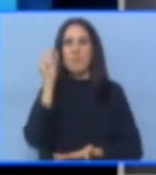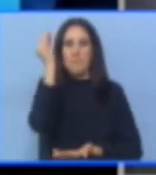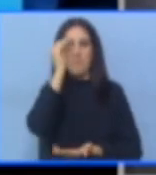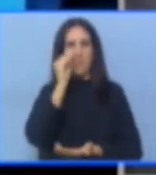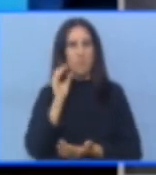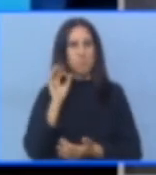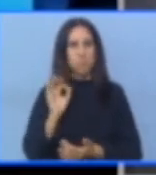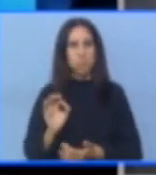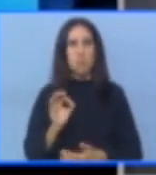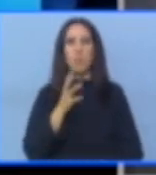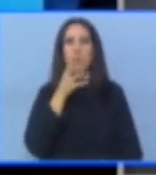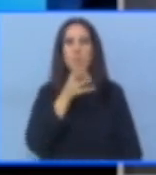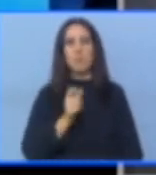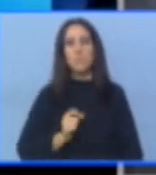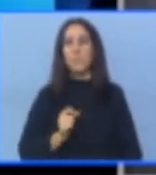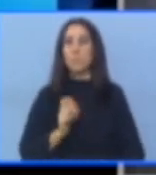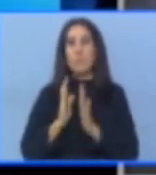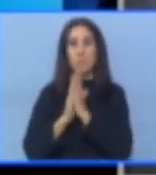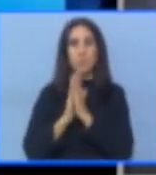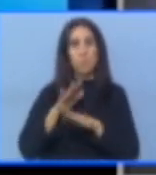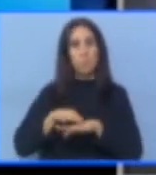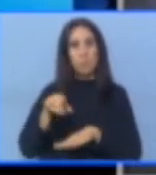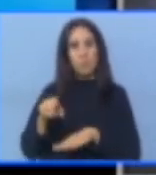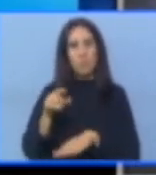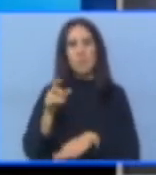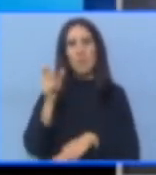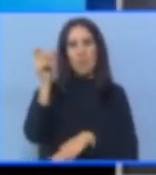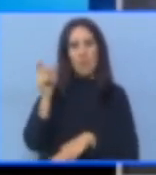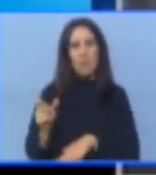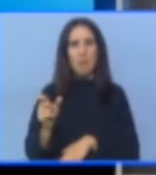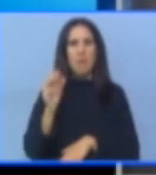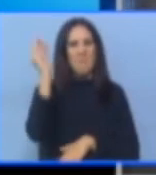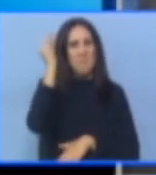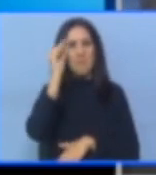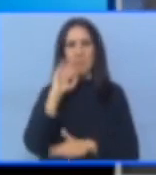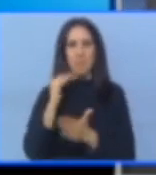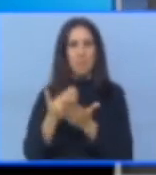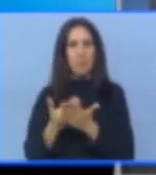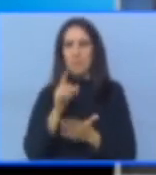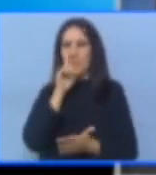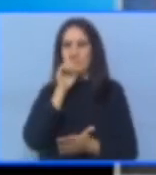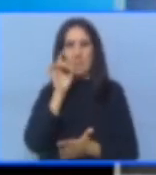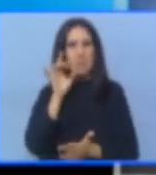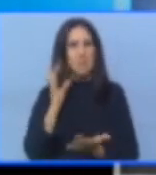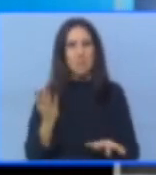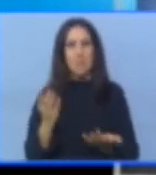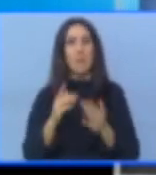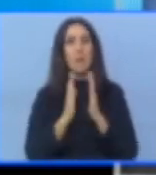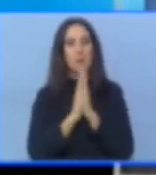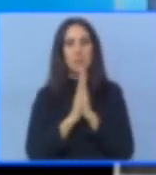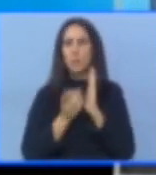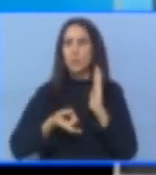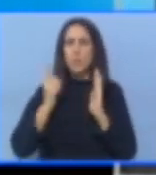falsa. Quando diz que é por motivos da religião, ele é um falsário, está a mentir. A religião,